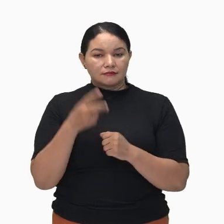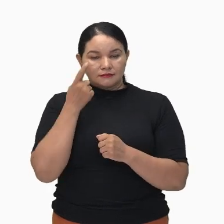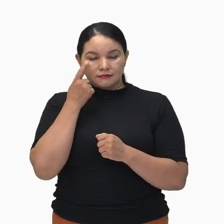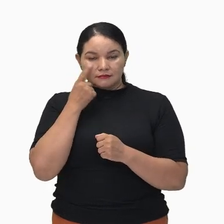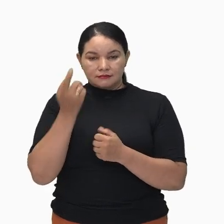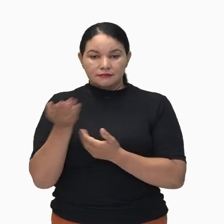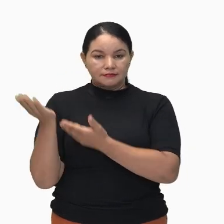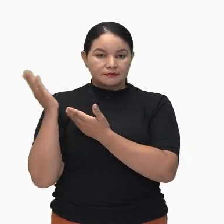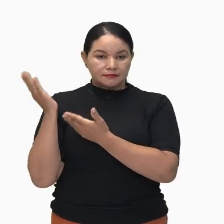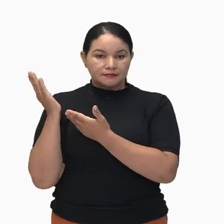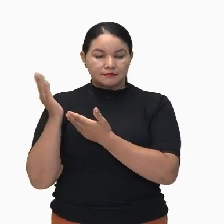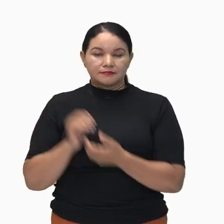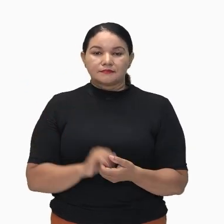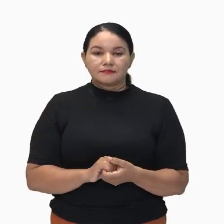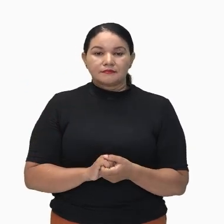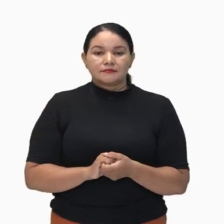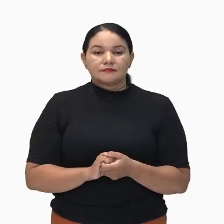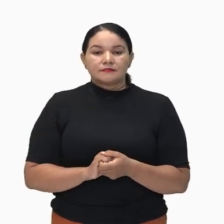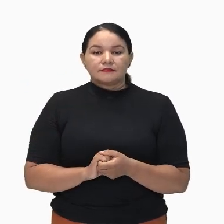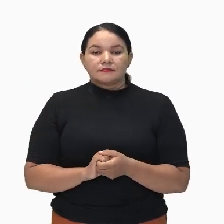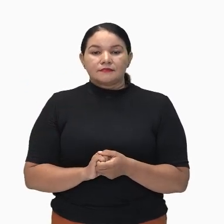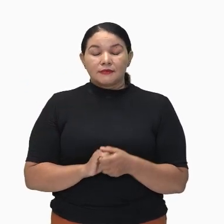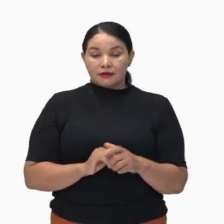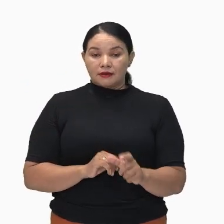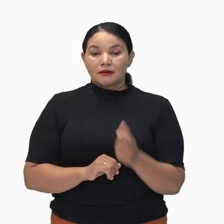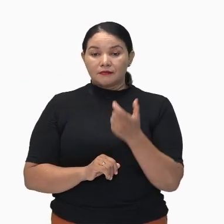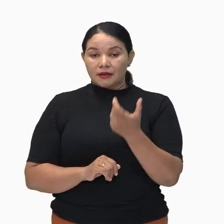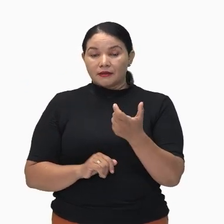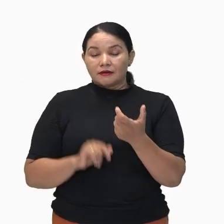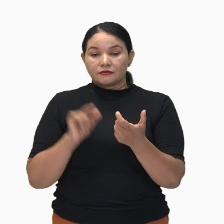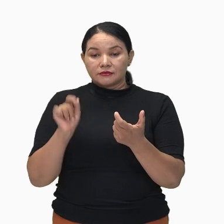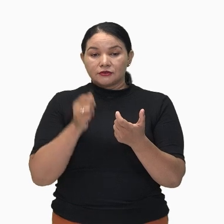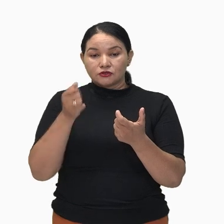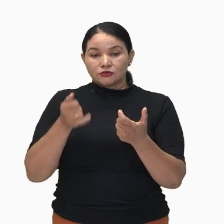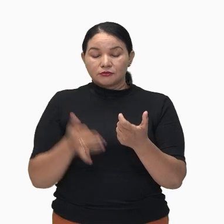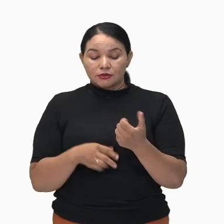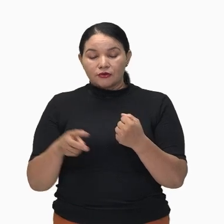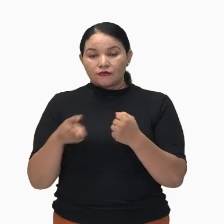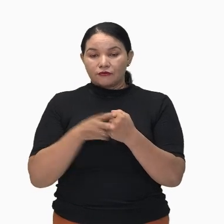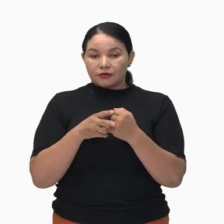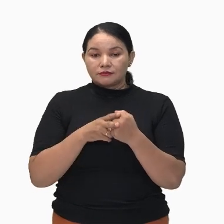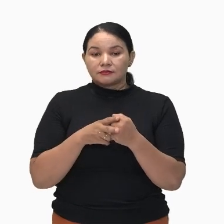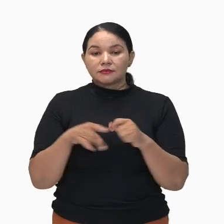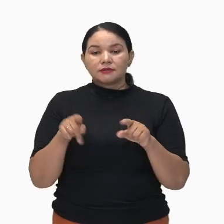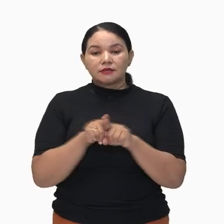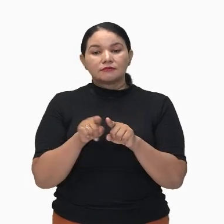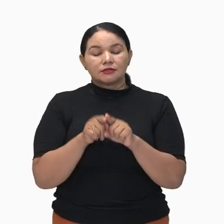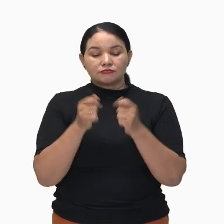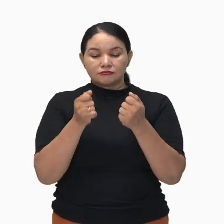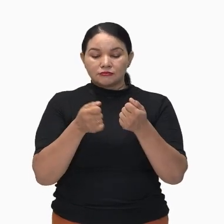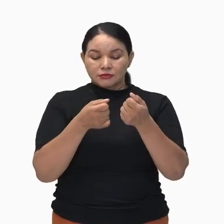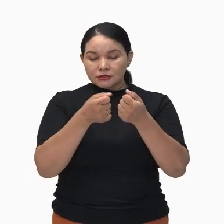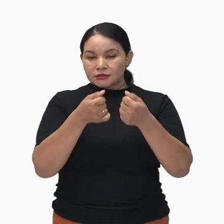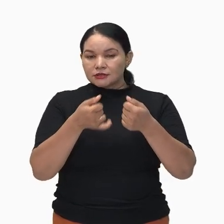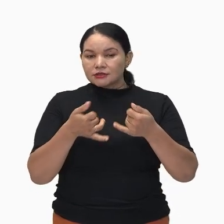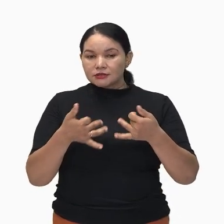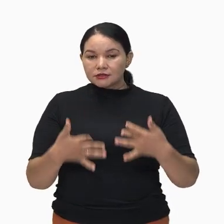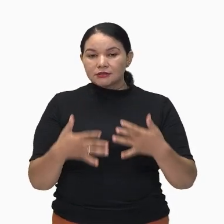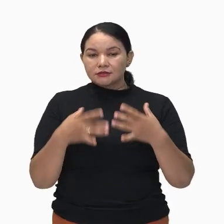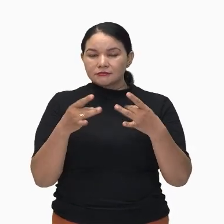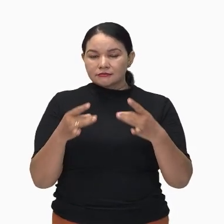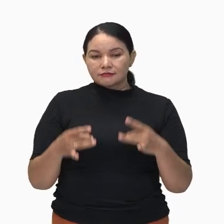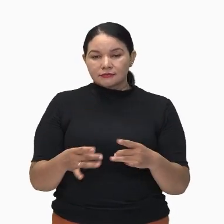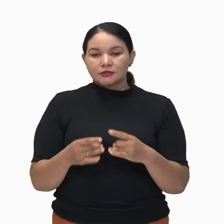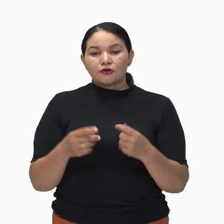um advérbio é uma palavra que descreve um verbo. Então, aqui ele está descrevendo um verbo, né? Ou um adjetivo, ou